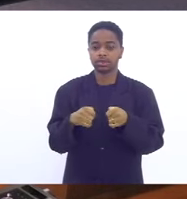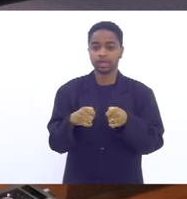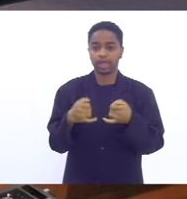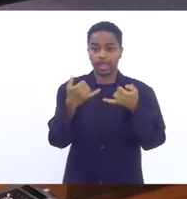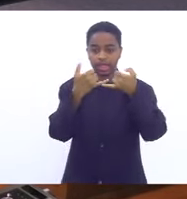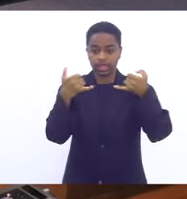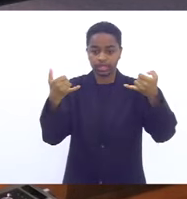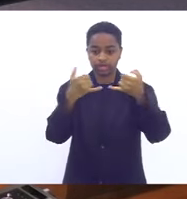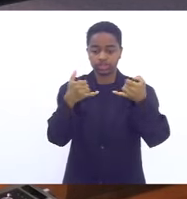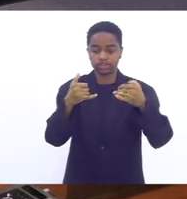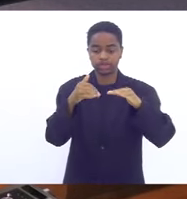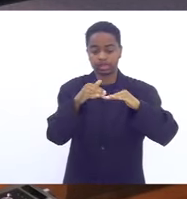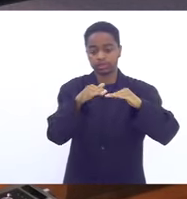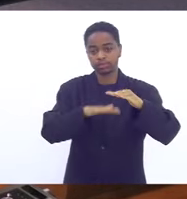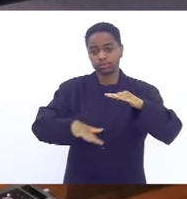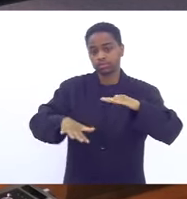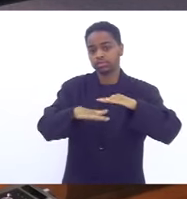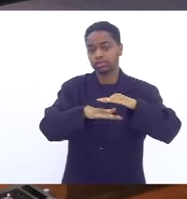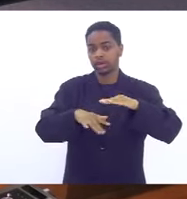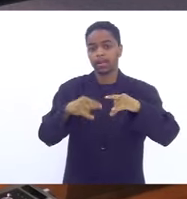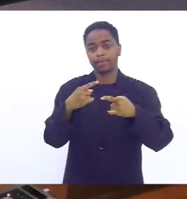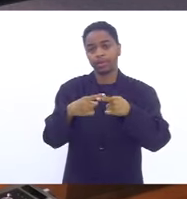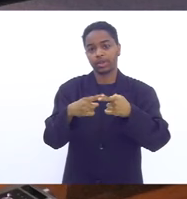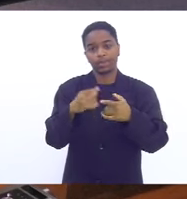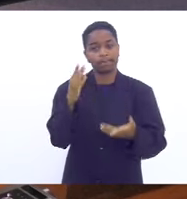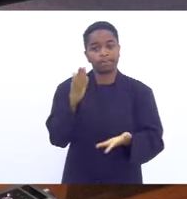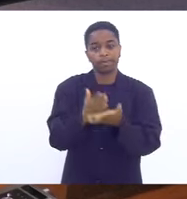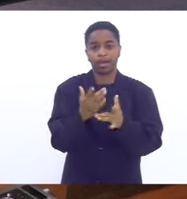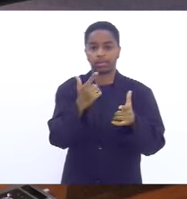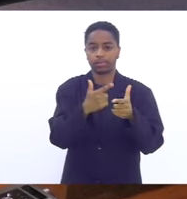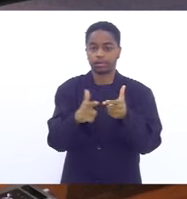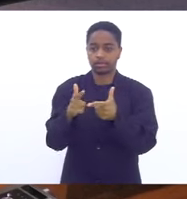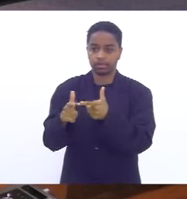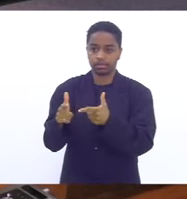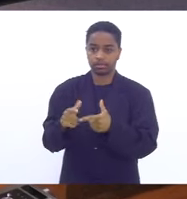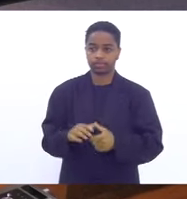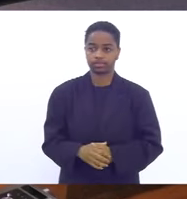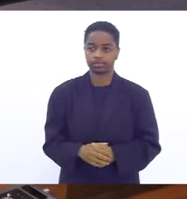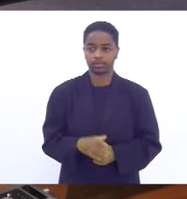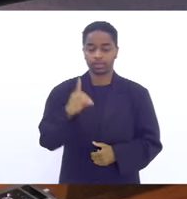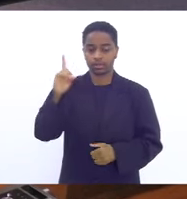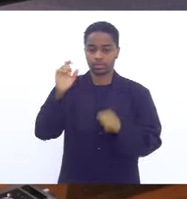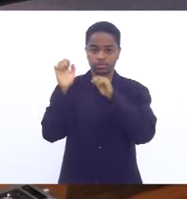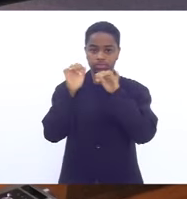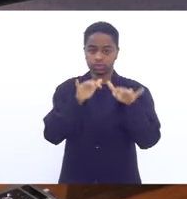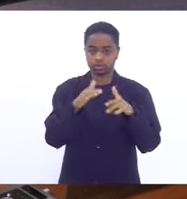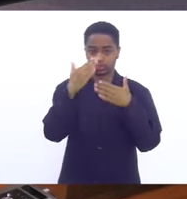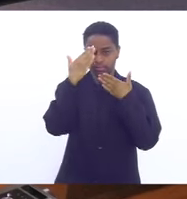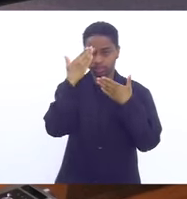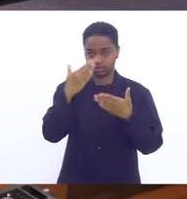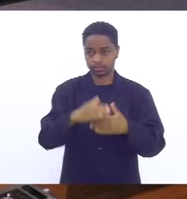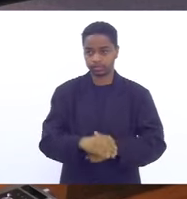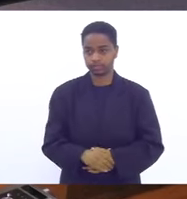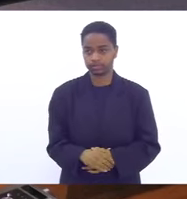essa fiação que acaba de vez a novela. Tenho dito, que Deus nos abençoe. Obrigado. Muito obrigado,